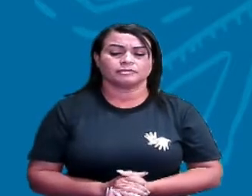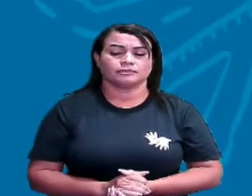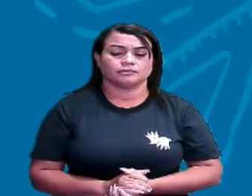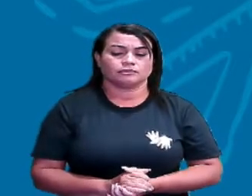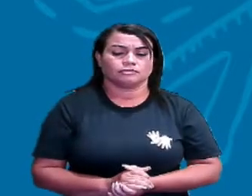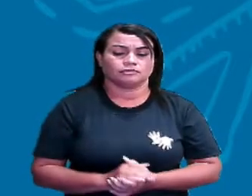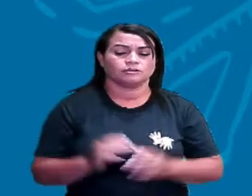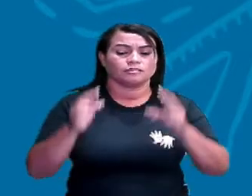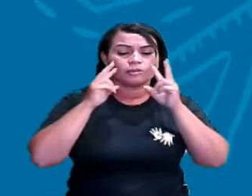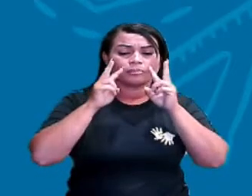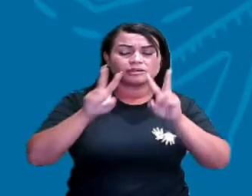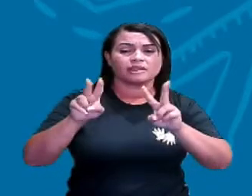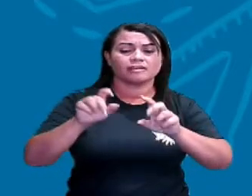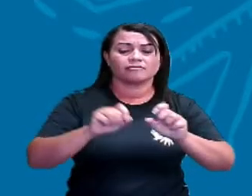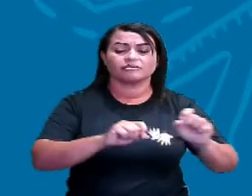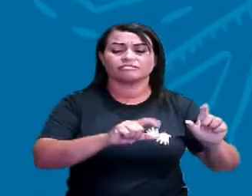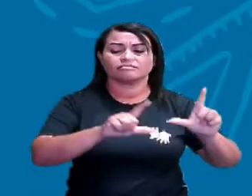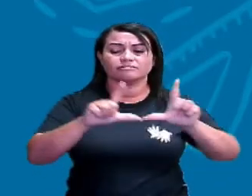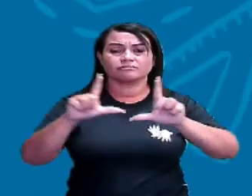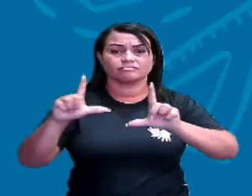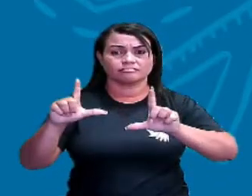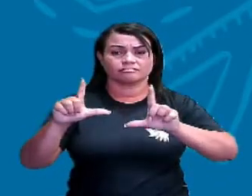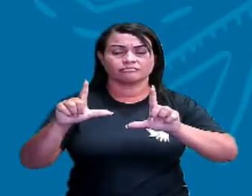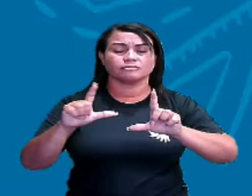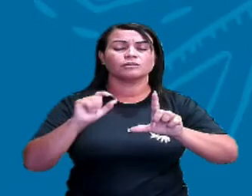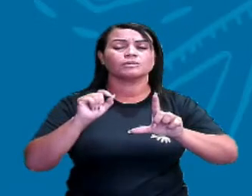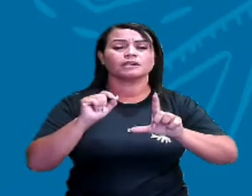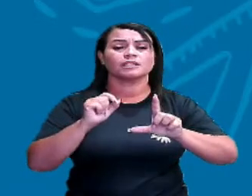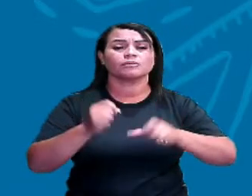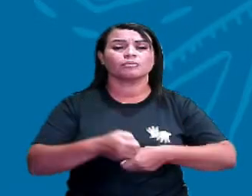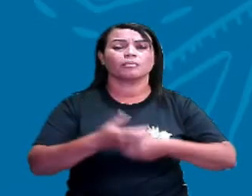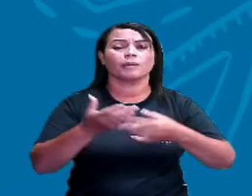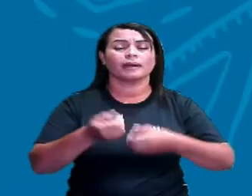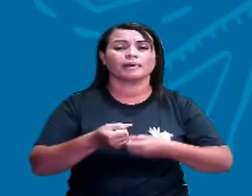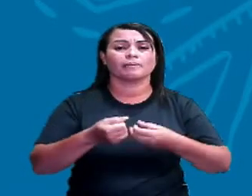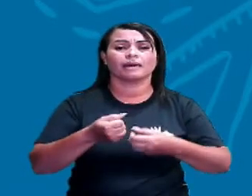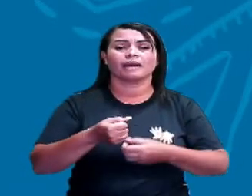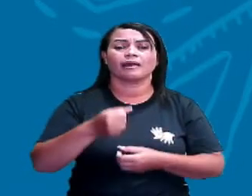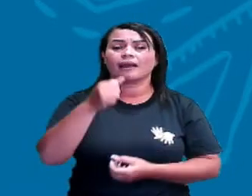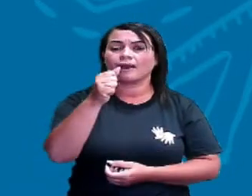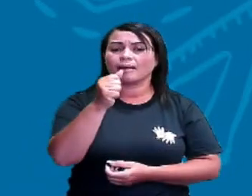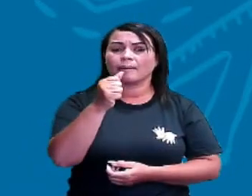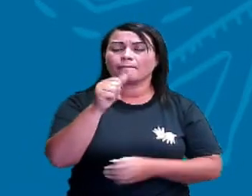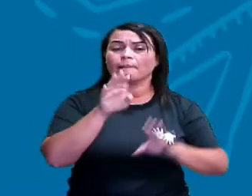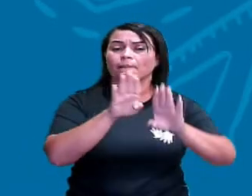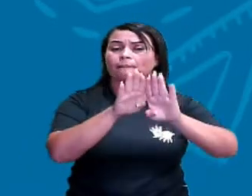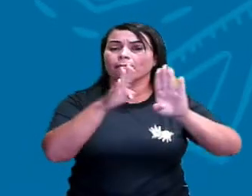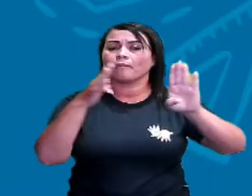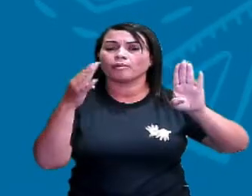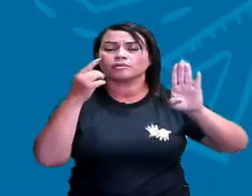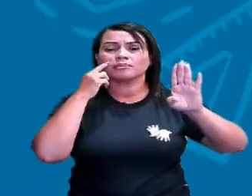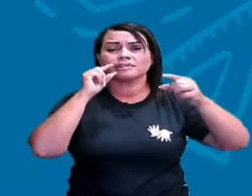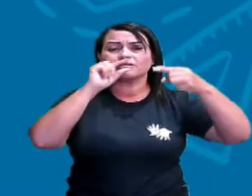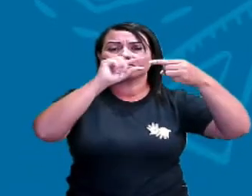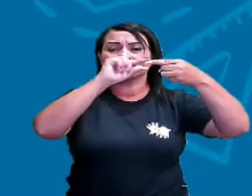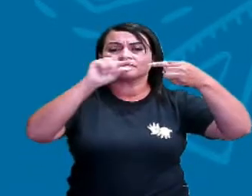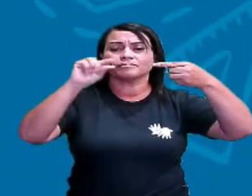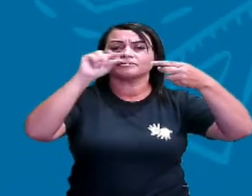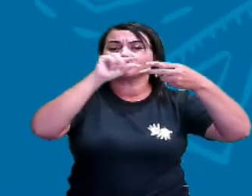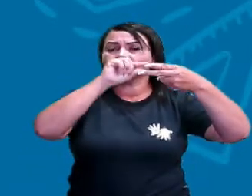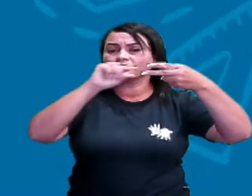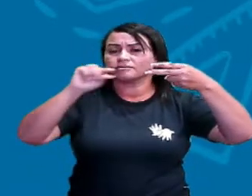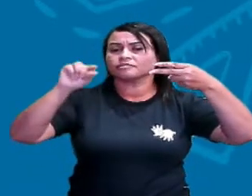Observem aqui nesse poema a porta. Então, ó, cada linha, tá? Aqui, ó, cada linha